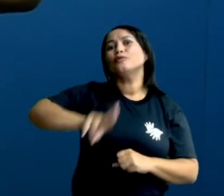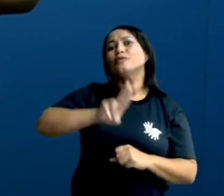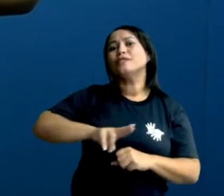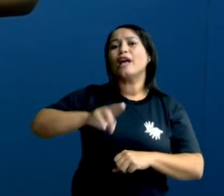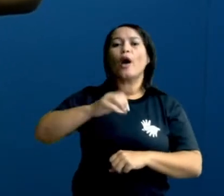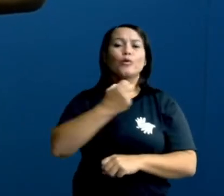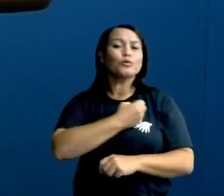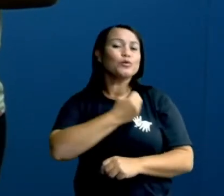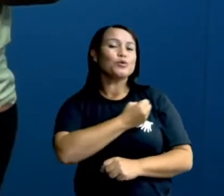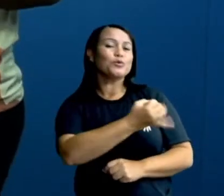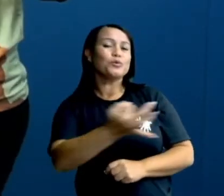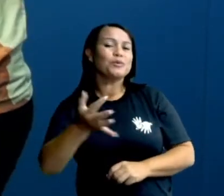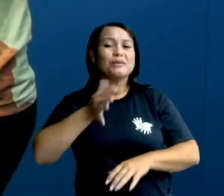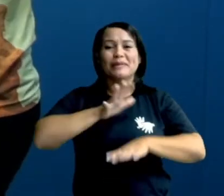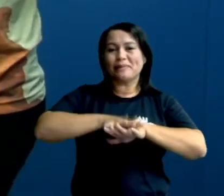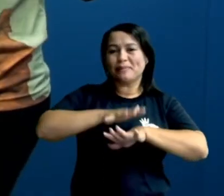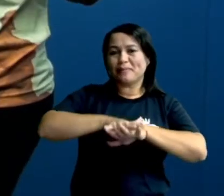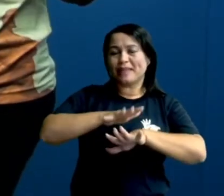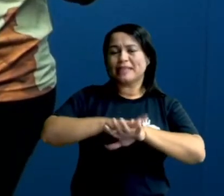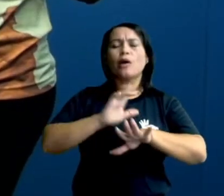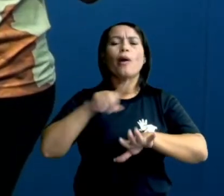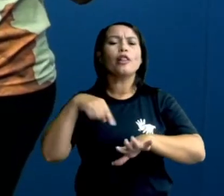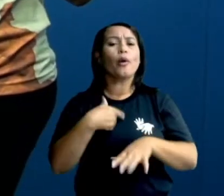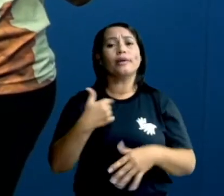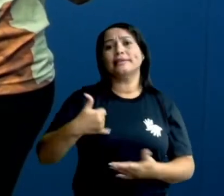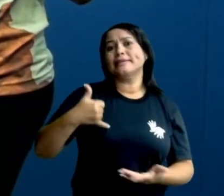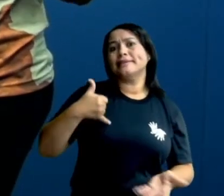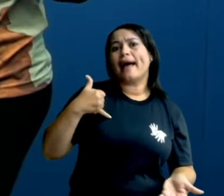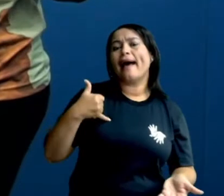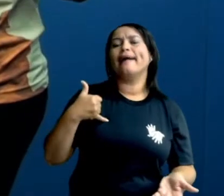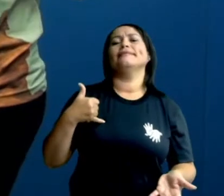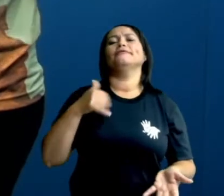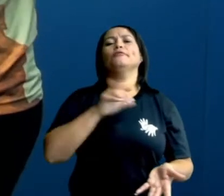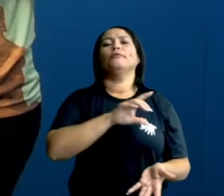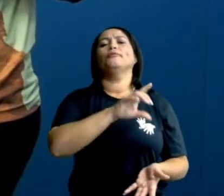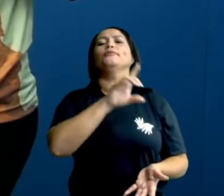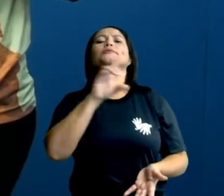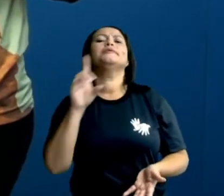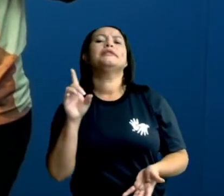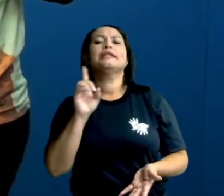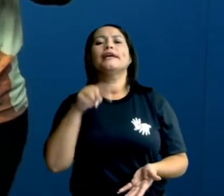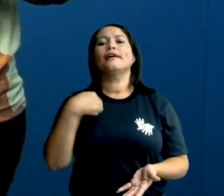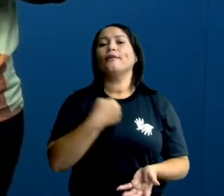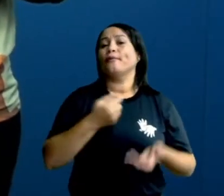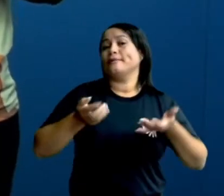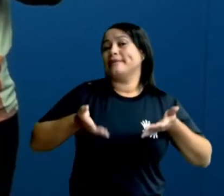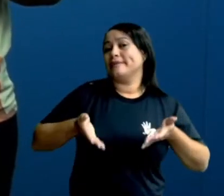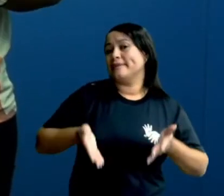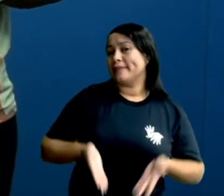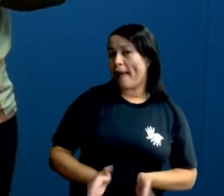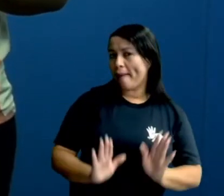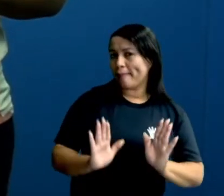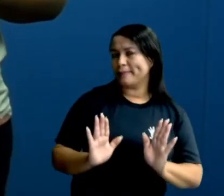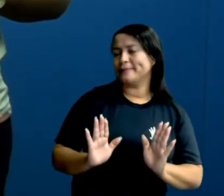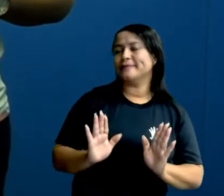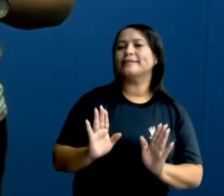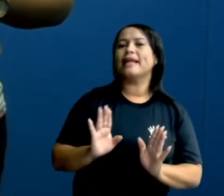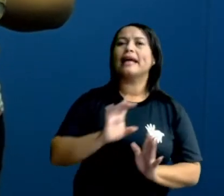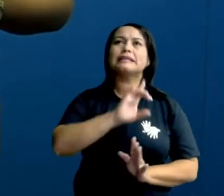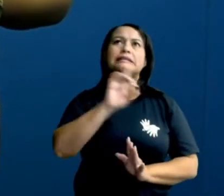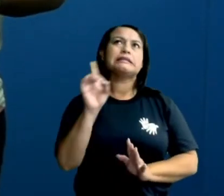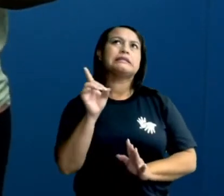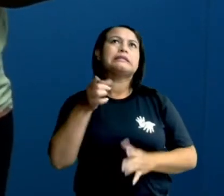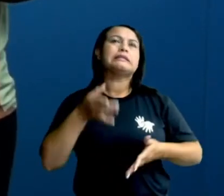a matemática. Então, vê só, a nossa idade, o dia que a gente nasceu, não é isso? Tipo, nasci no